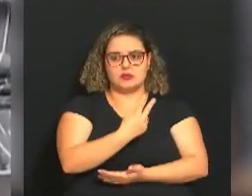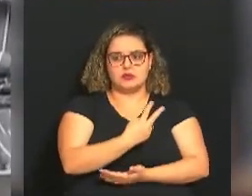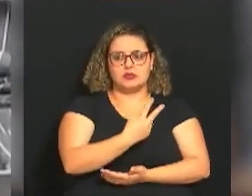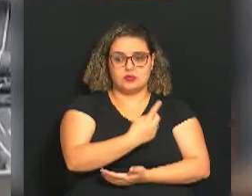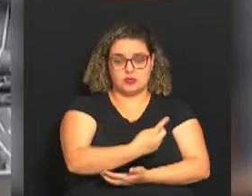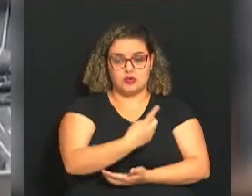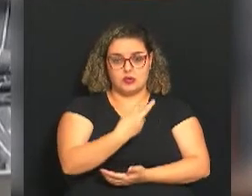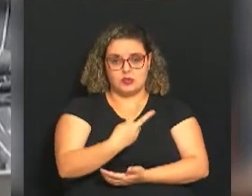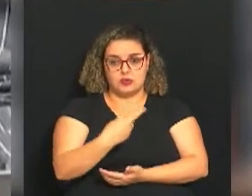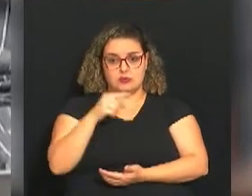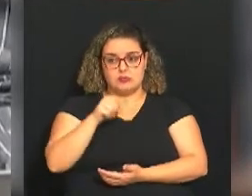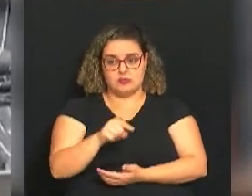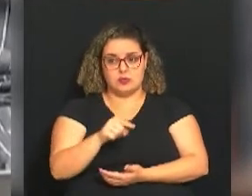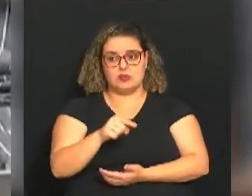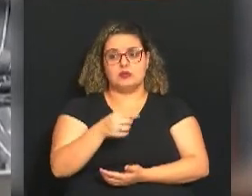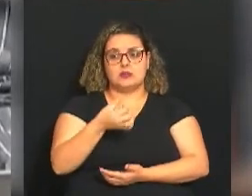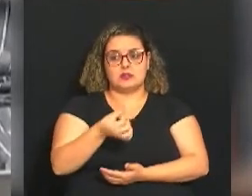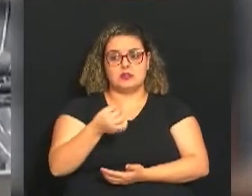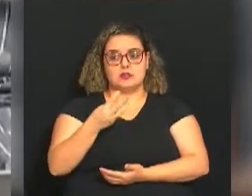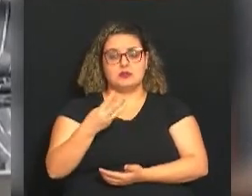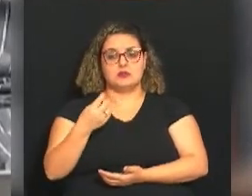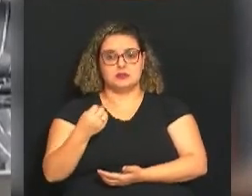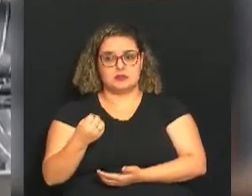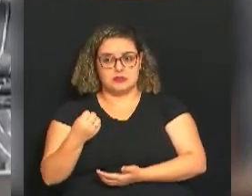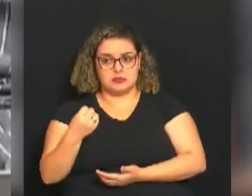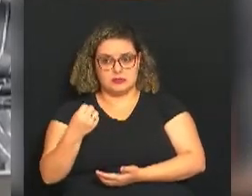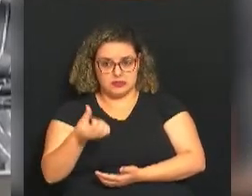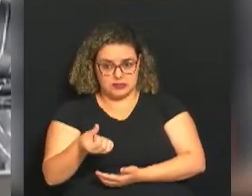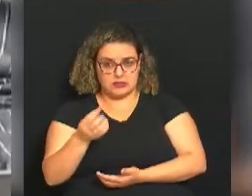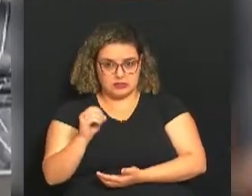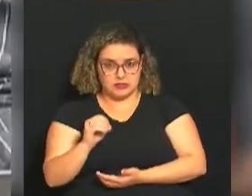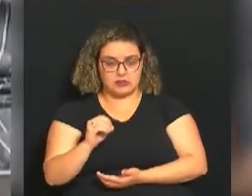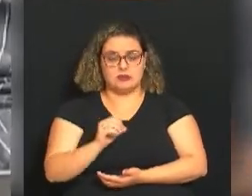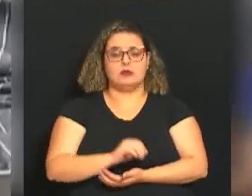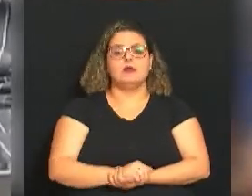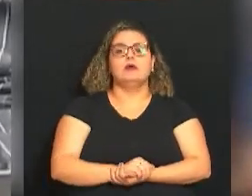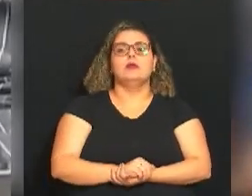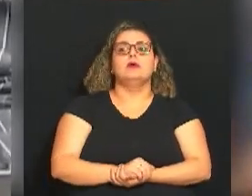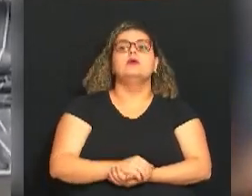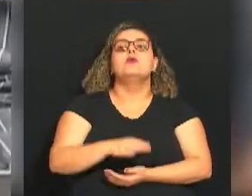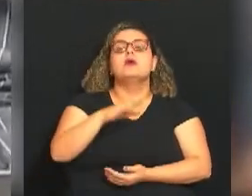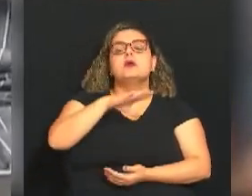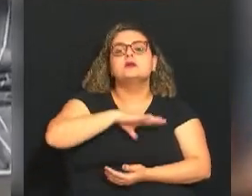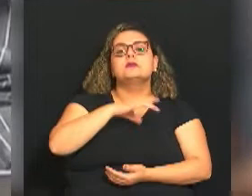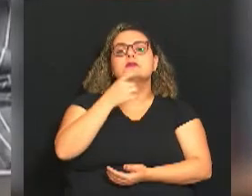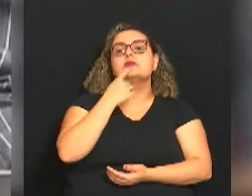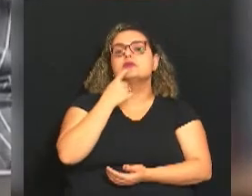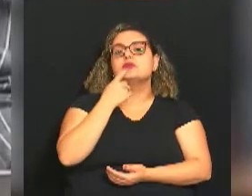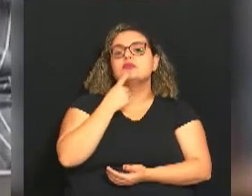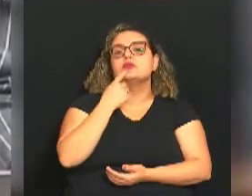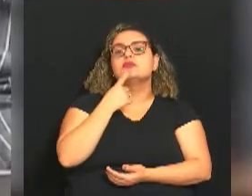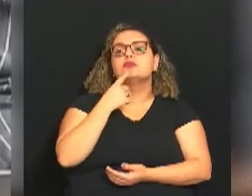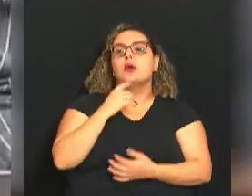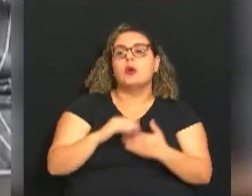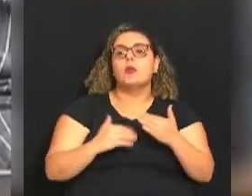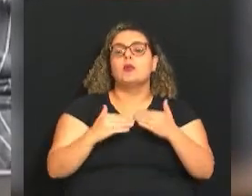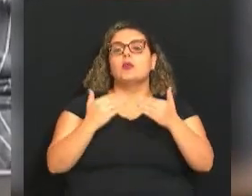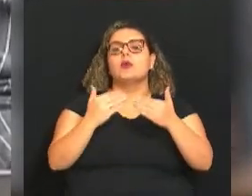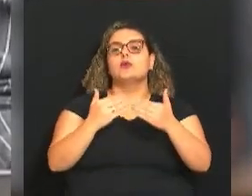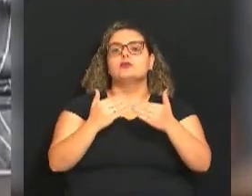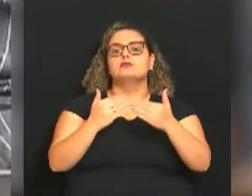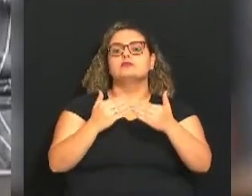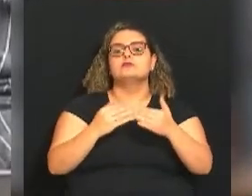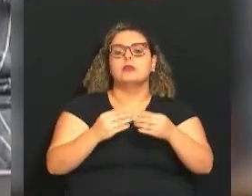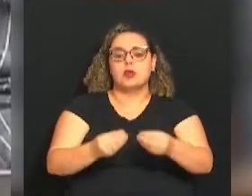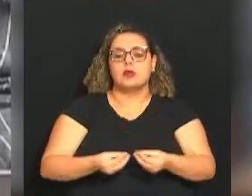12.660, de 13 de outubro de 2006, que institui no município de Campinas o programa de incentivo à doação de remédios